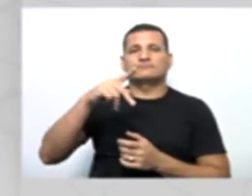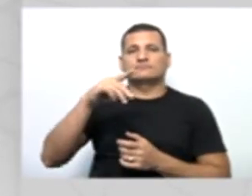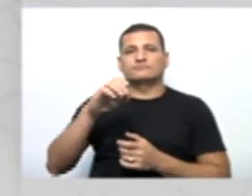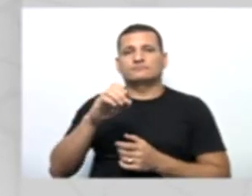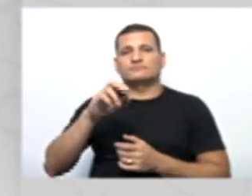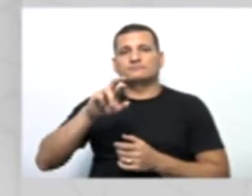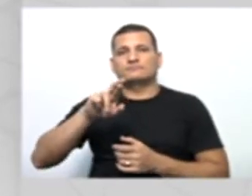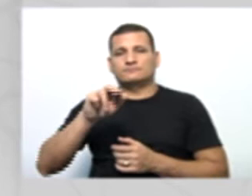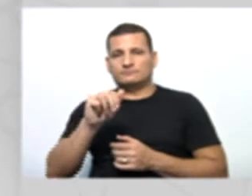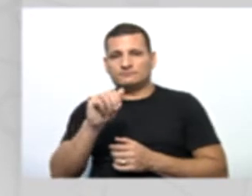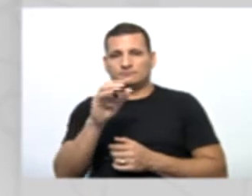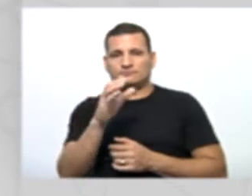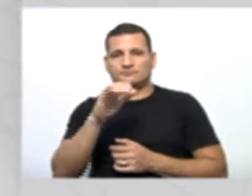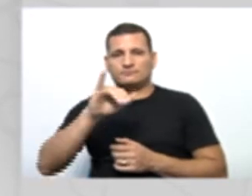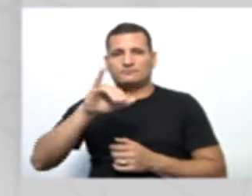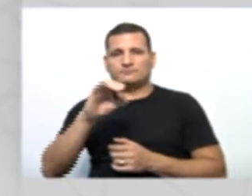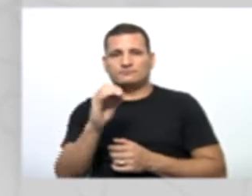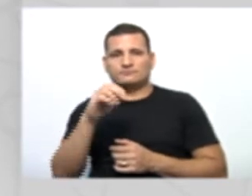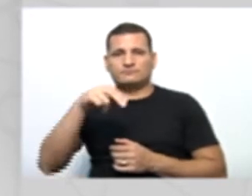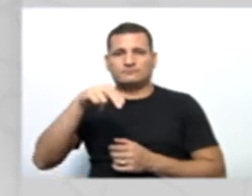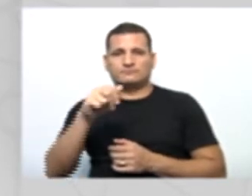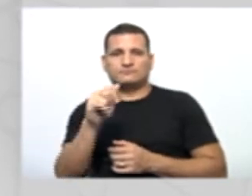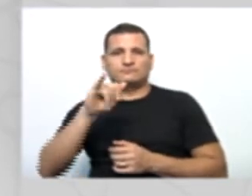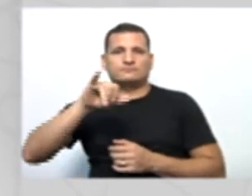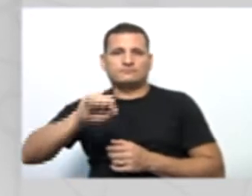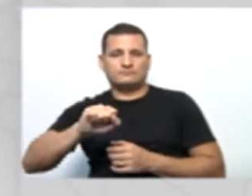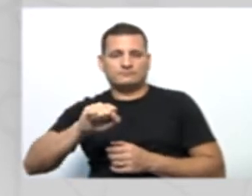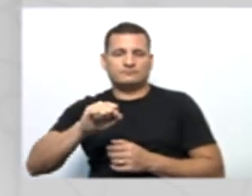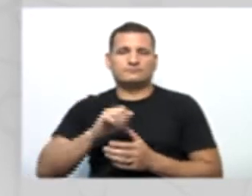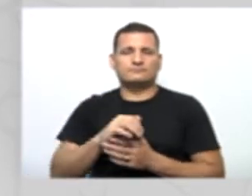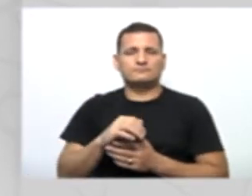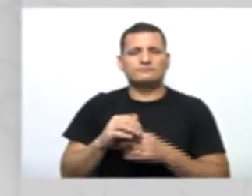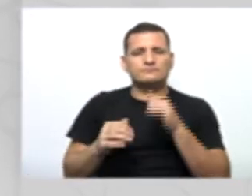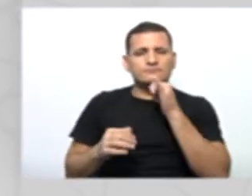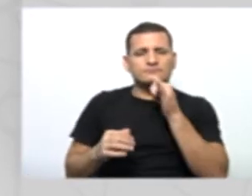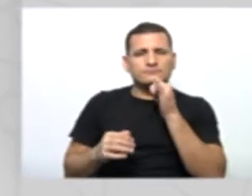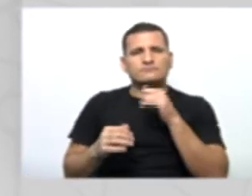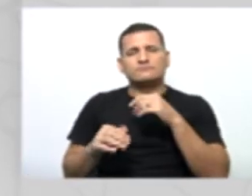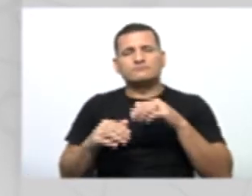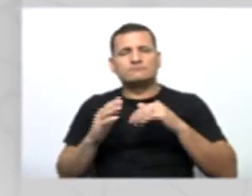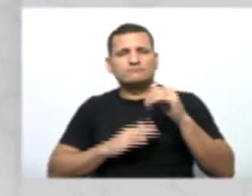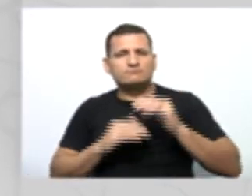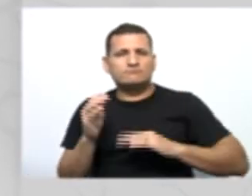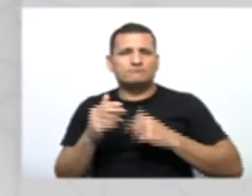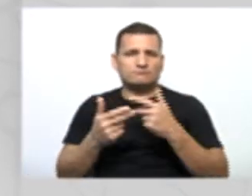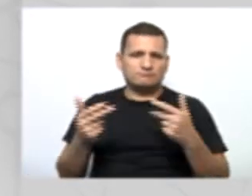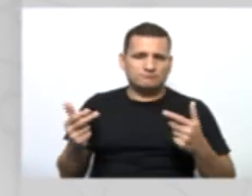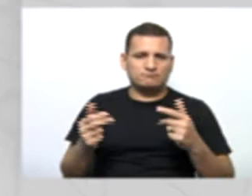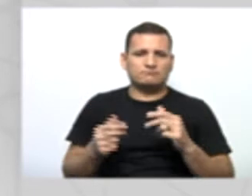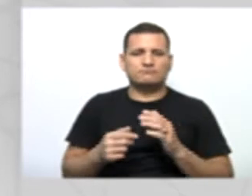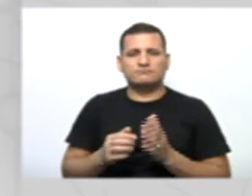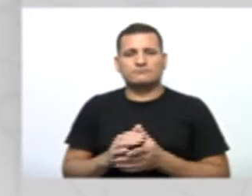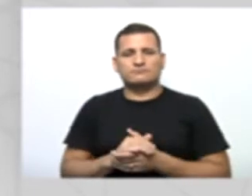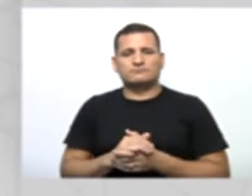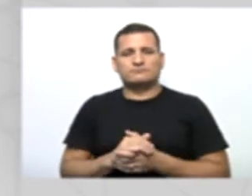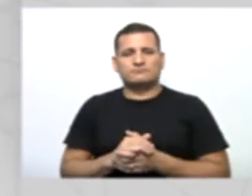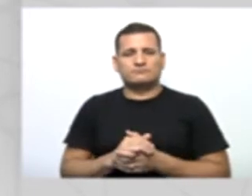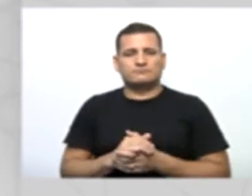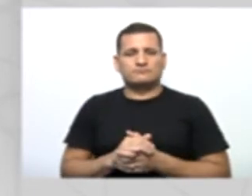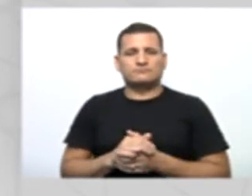operacionais. São aquelas que favorecem quando a gente está prestando algum tipo de serviço, alguma profissão, algum trabalho. Nós temos